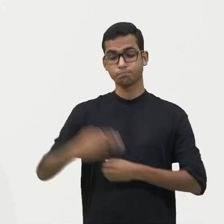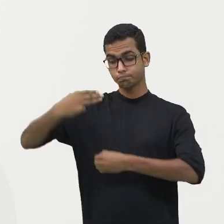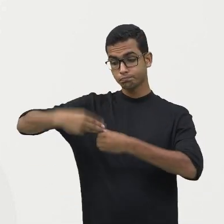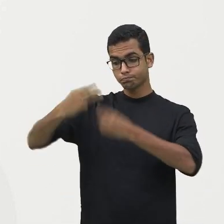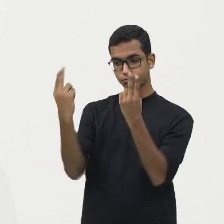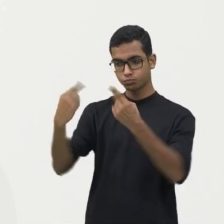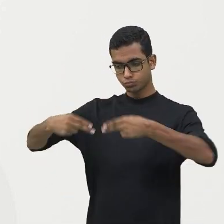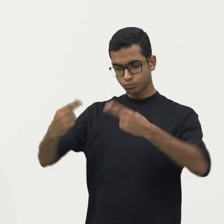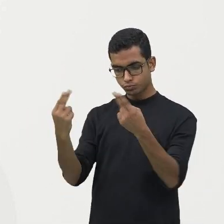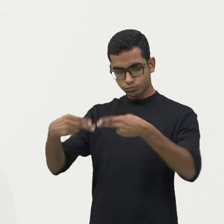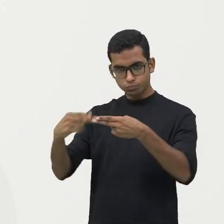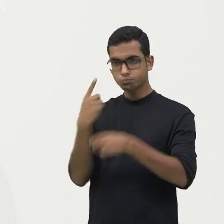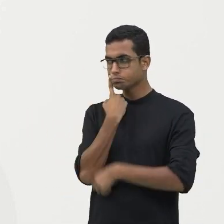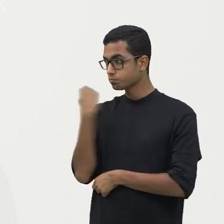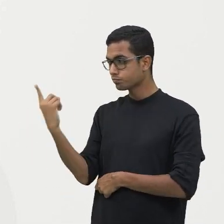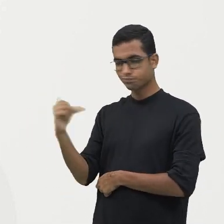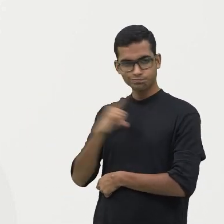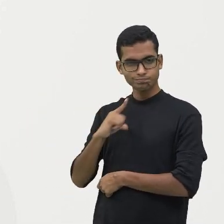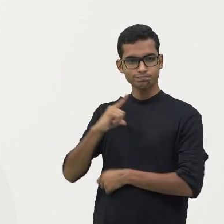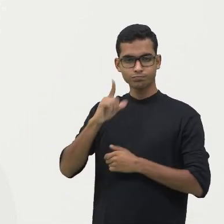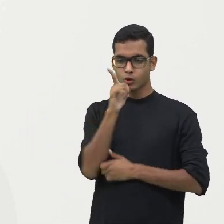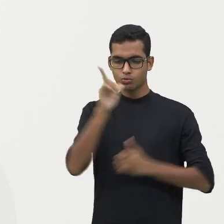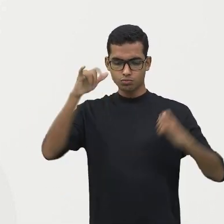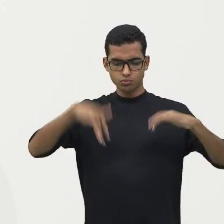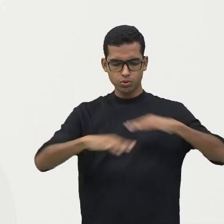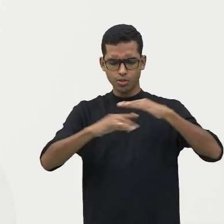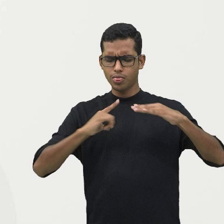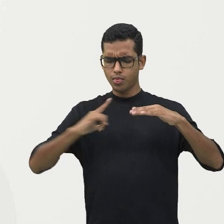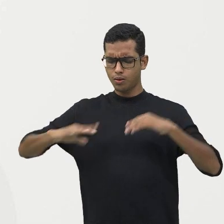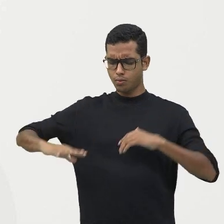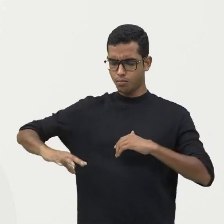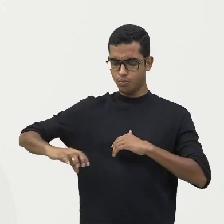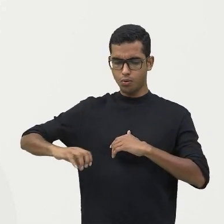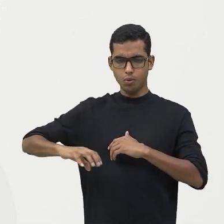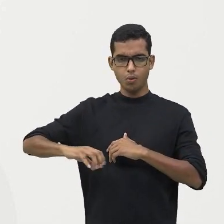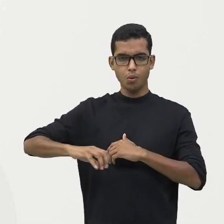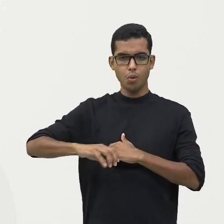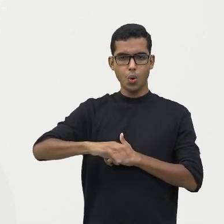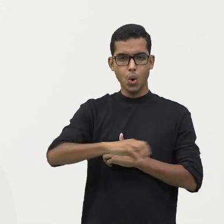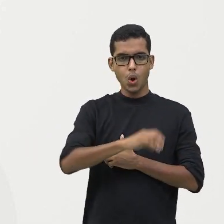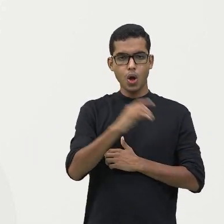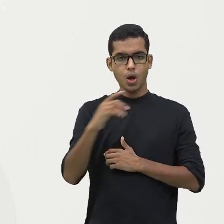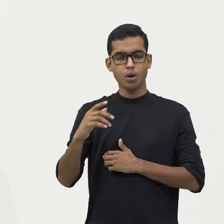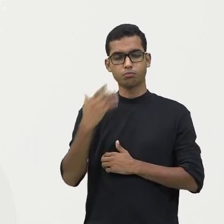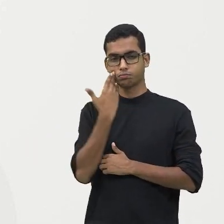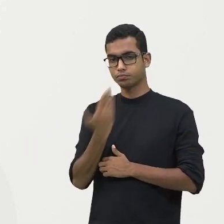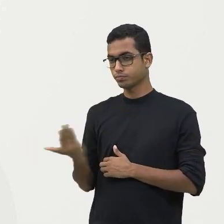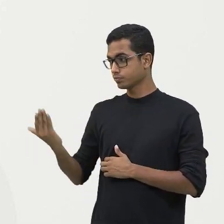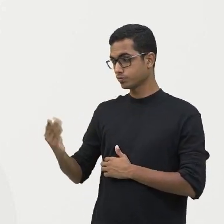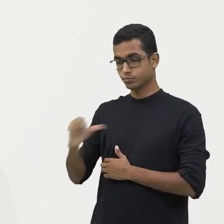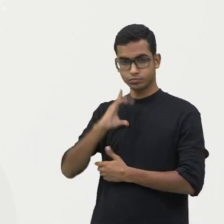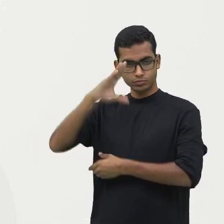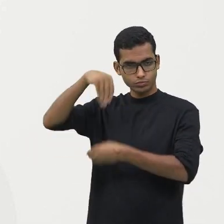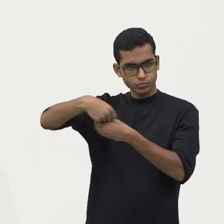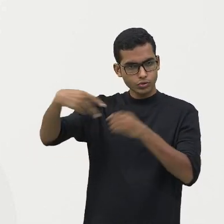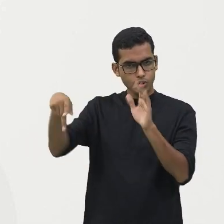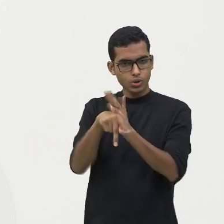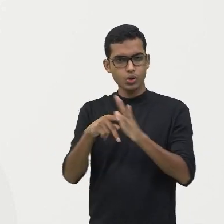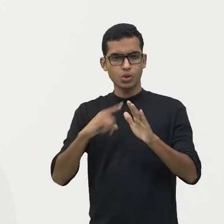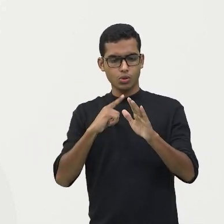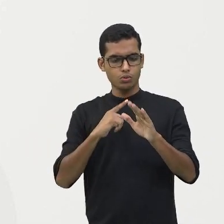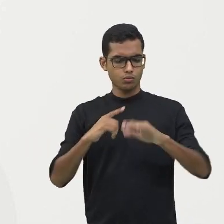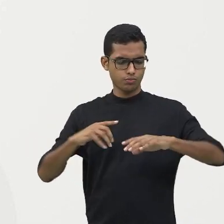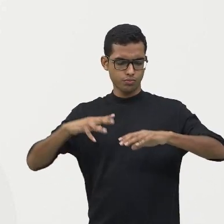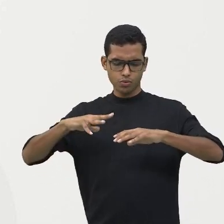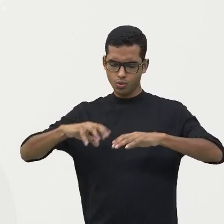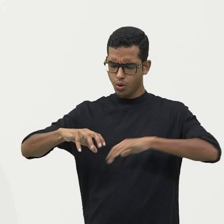né, nesse caso, mas a gente sabe que é uma esponja e sabe que ela vai ter partes aqui, ó, dentro dela, cavidade